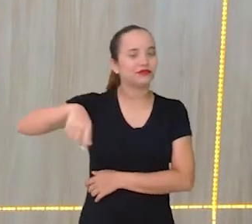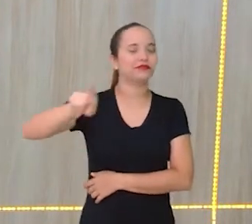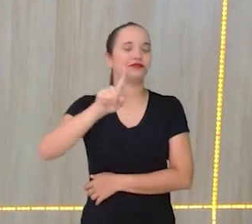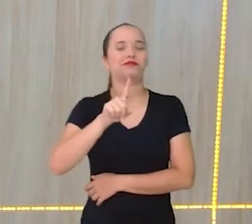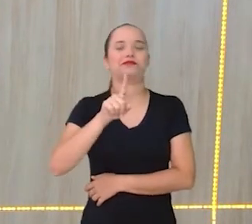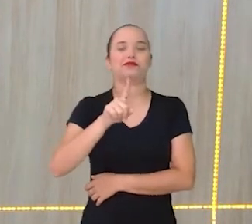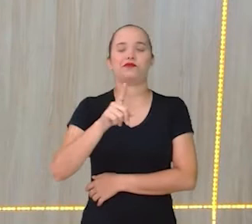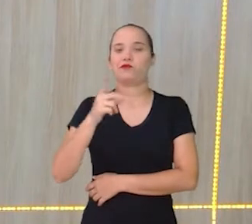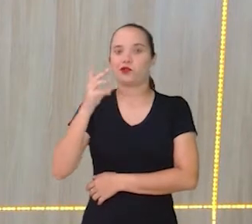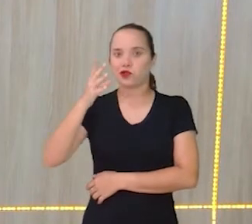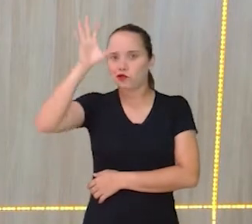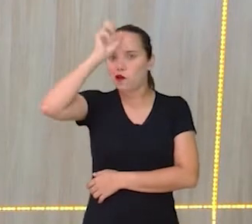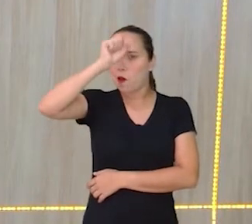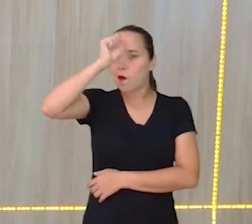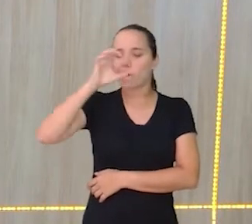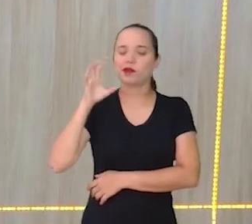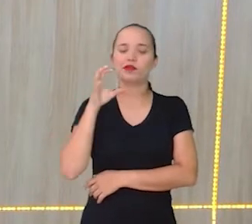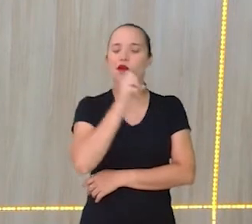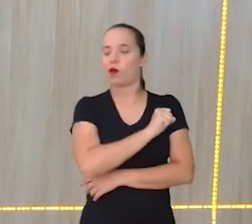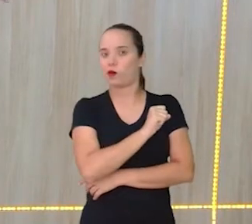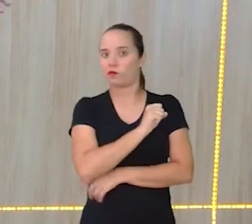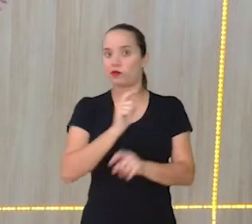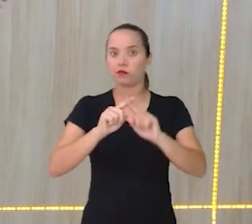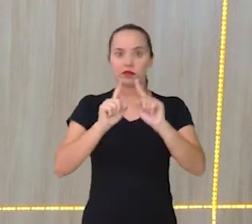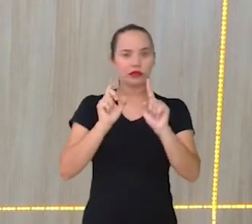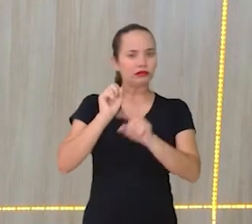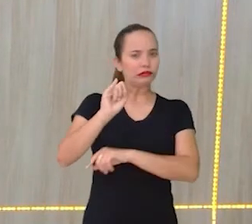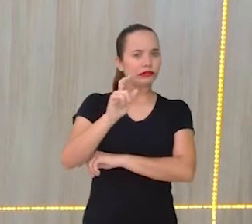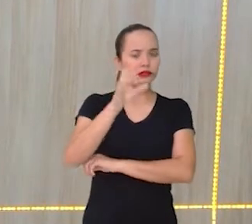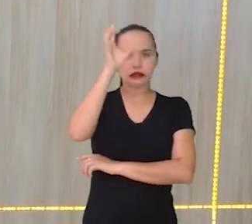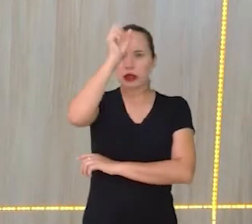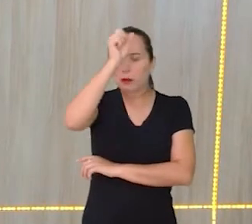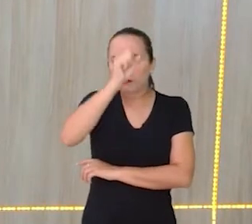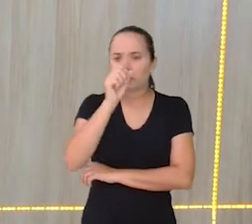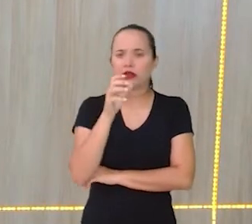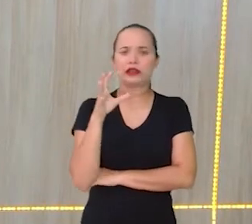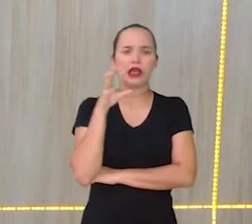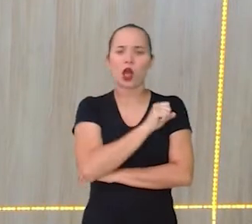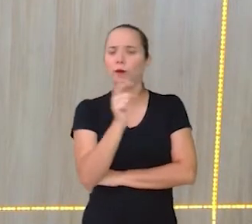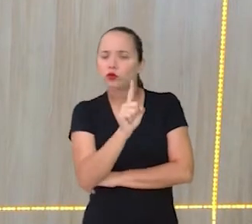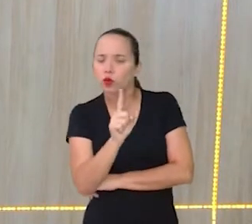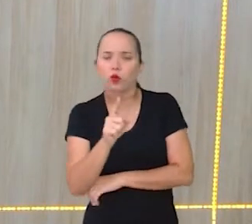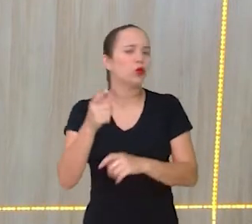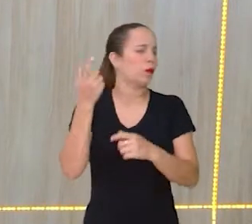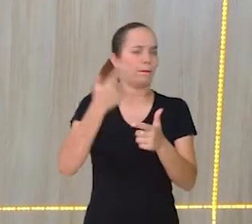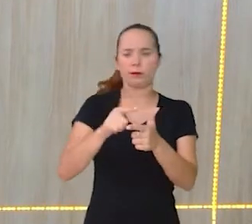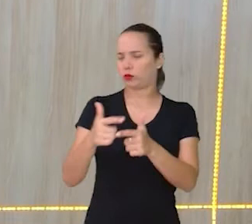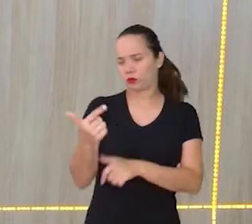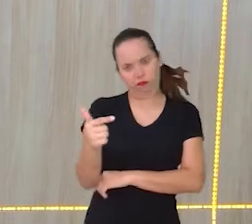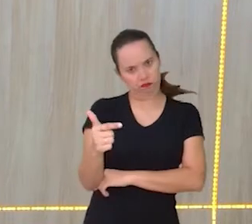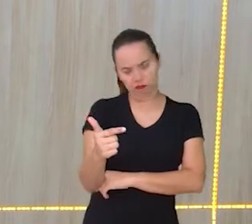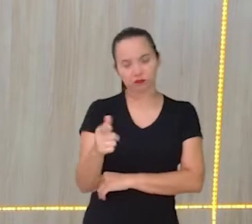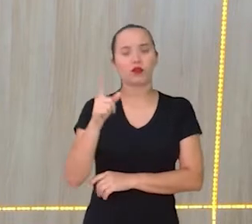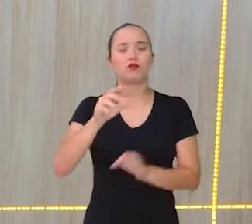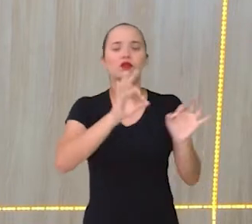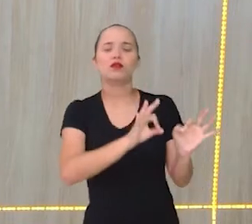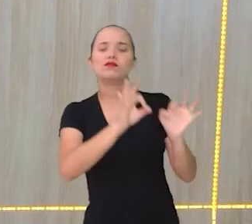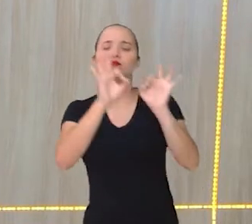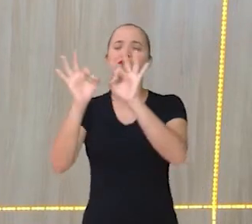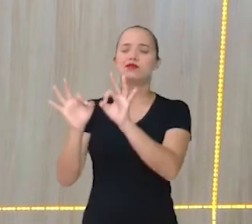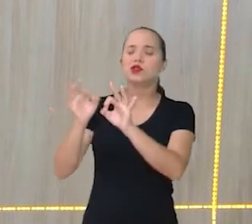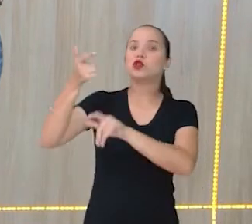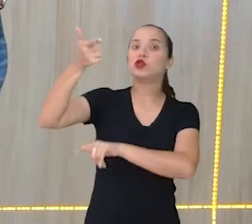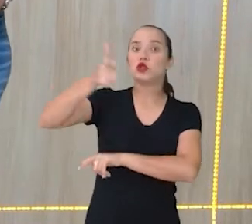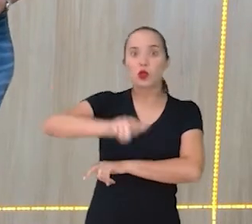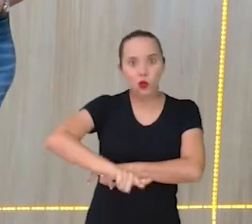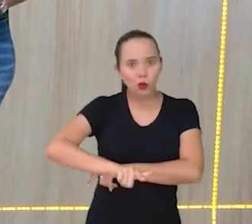vai aprender rapidinho. Mas também se não aprender rapidinho, não tem problema. Revisa, estuda de novo, assiste quantas vezes for